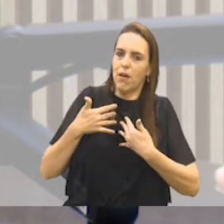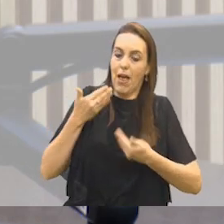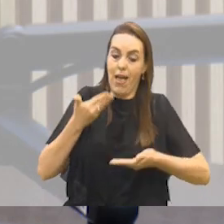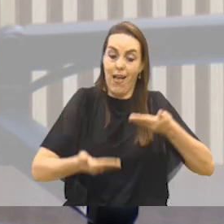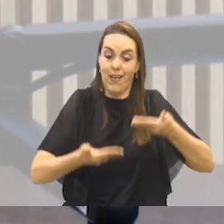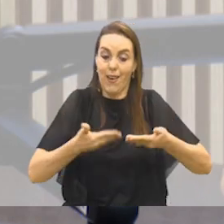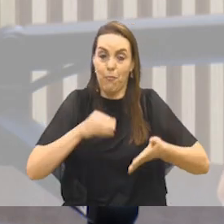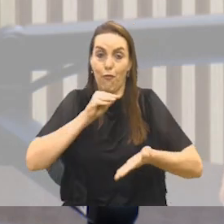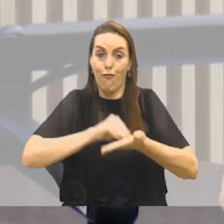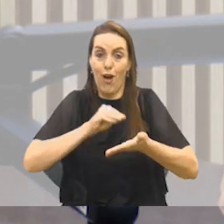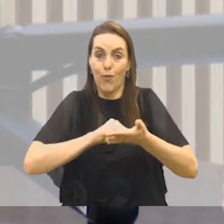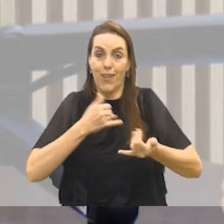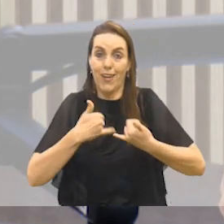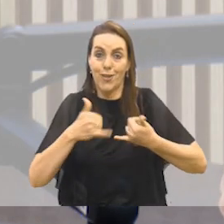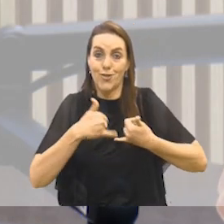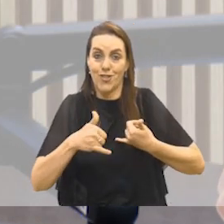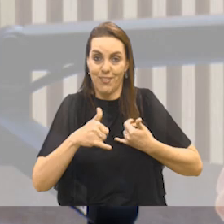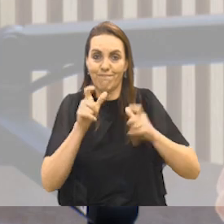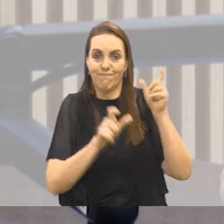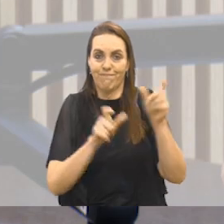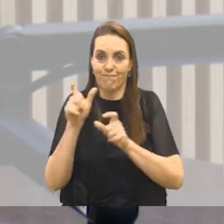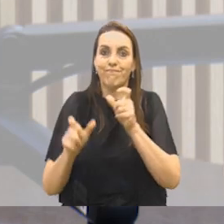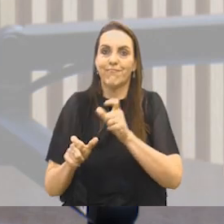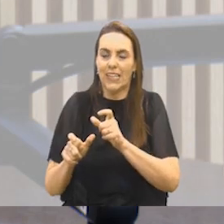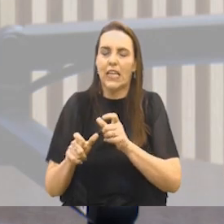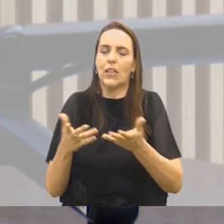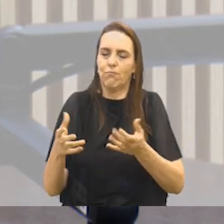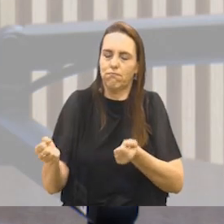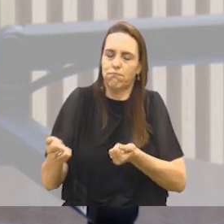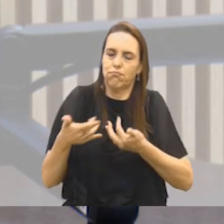doenças aconteçam, porque a gente desequilibra o nosso campo energético.